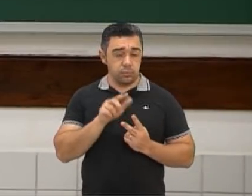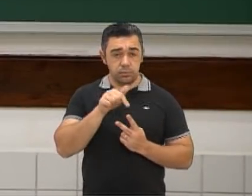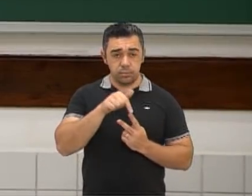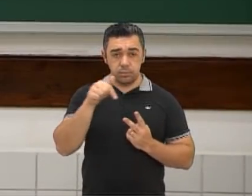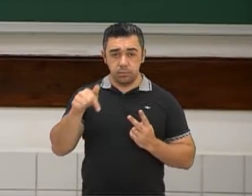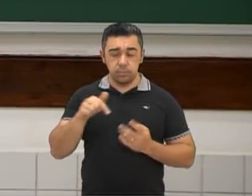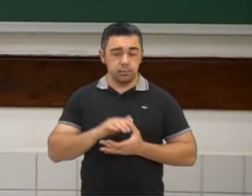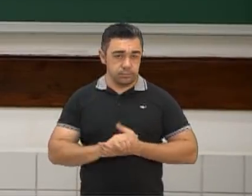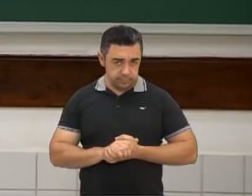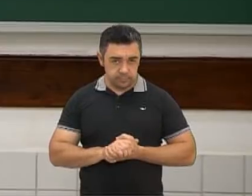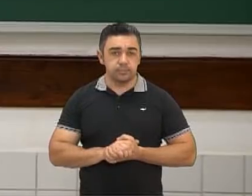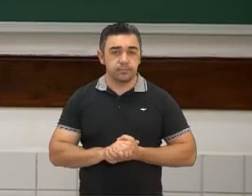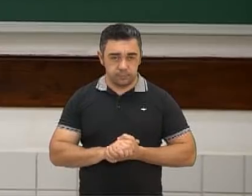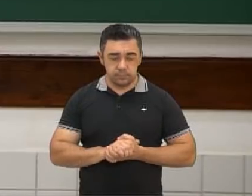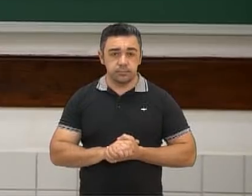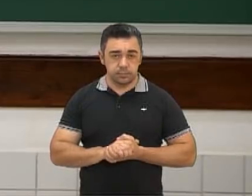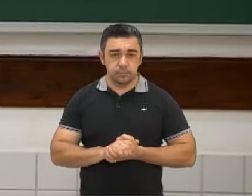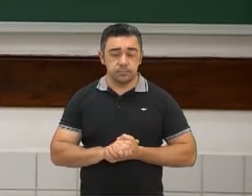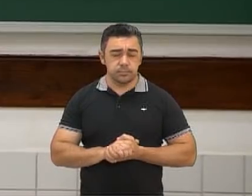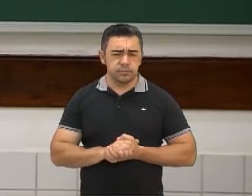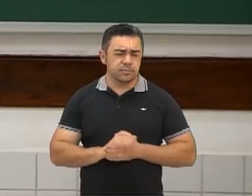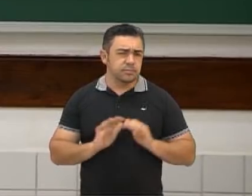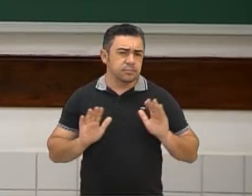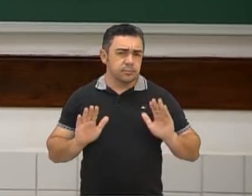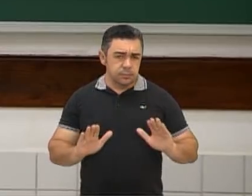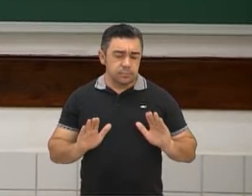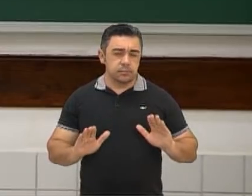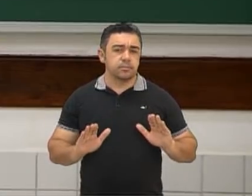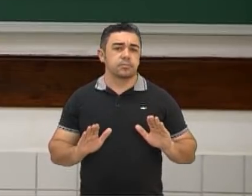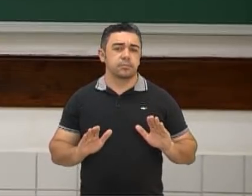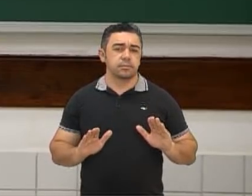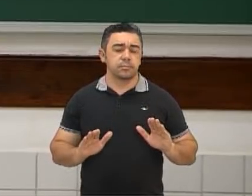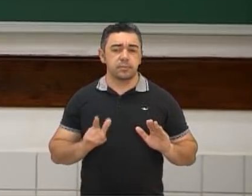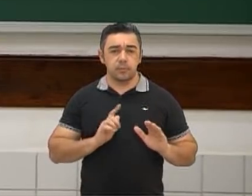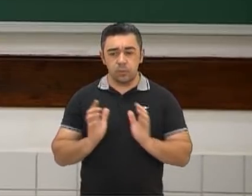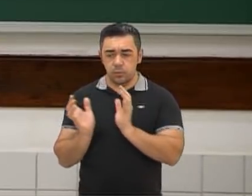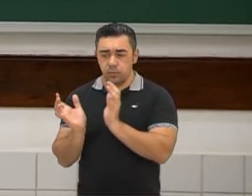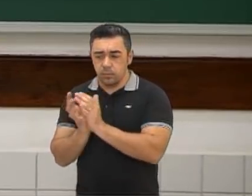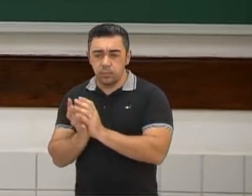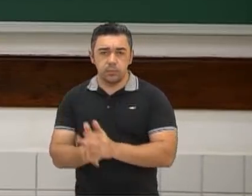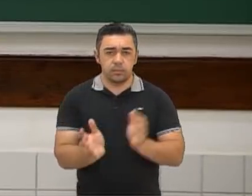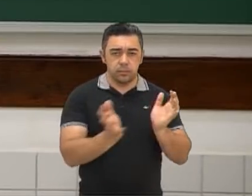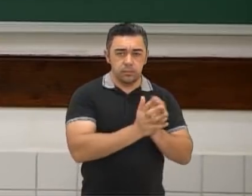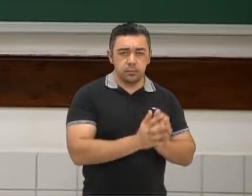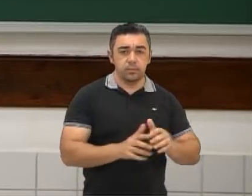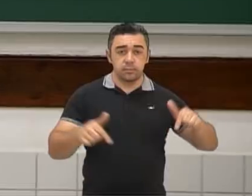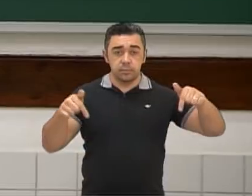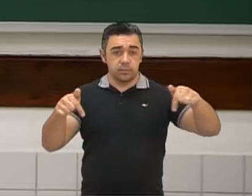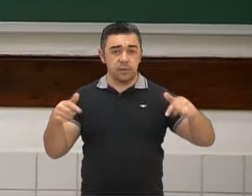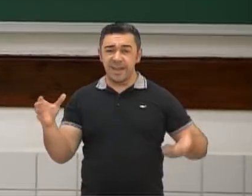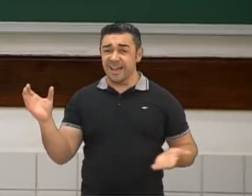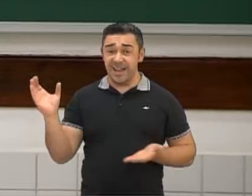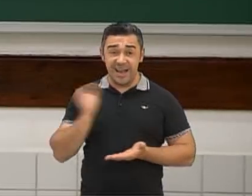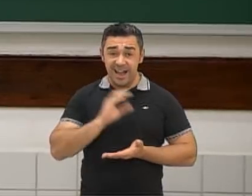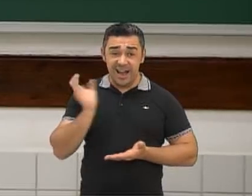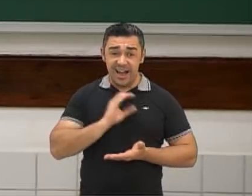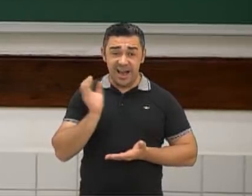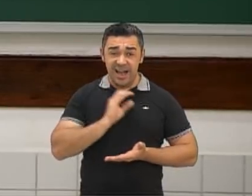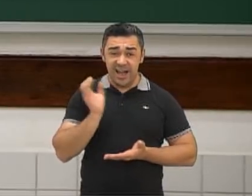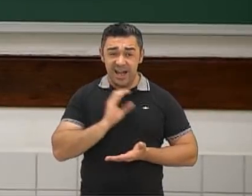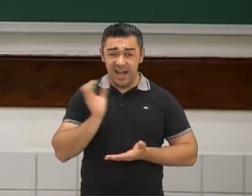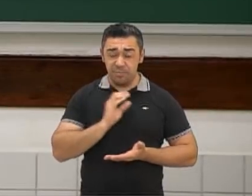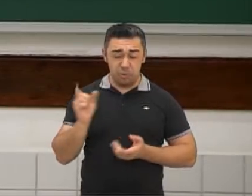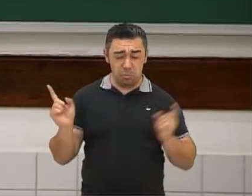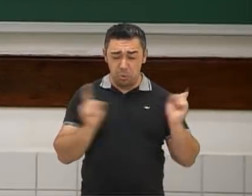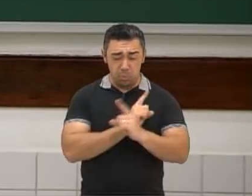de somente 7 minutos. Mas como são apenas 7 jogadores em quadra, né, o jogo fica muito mais